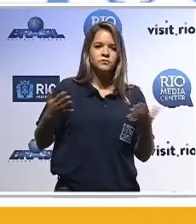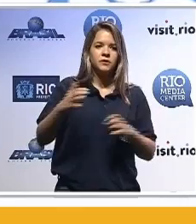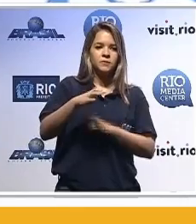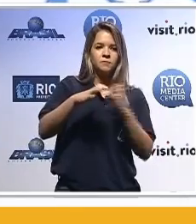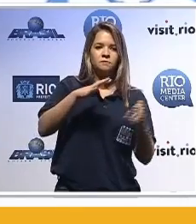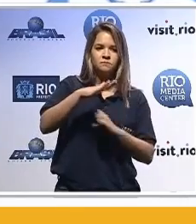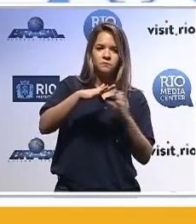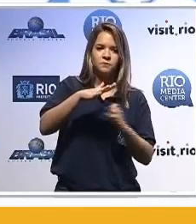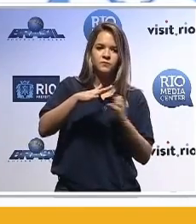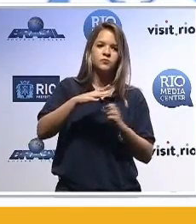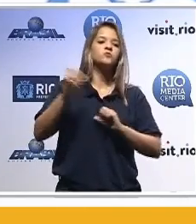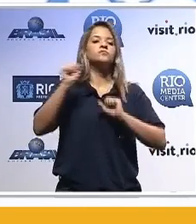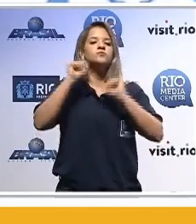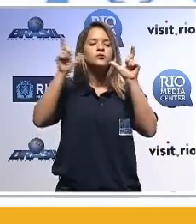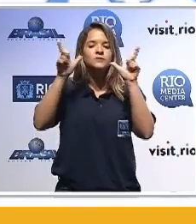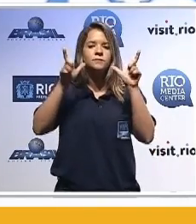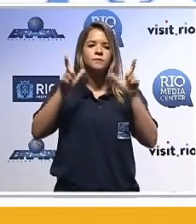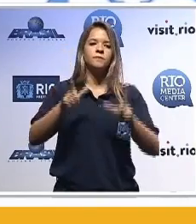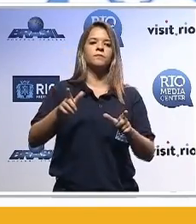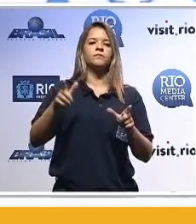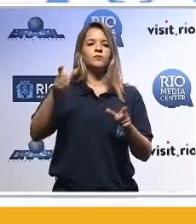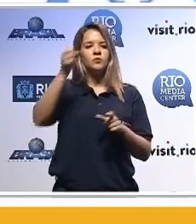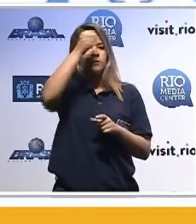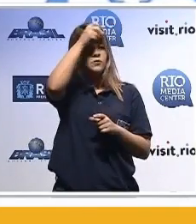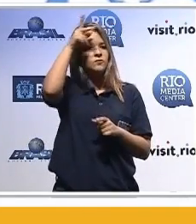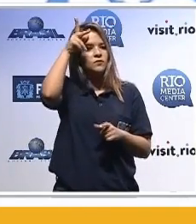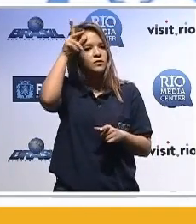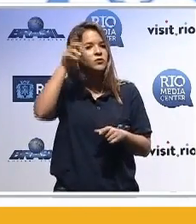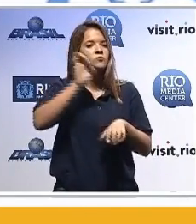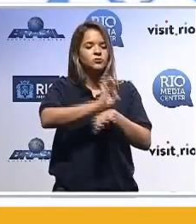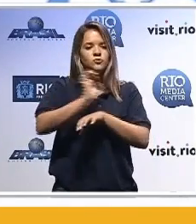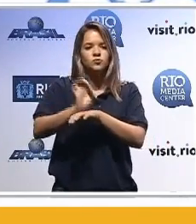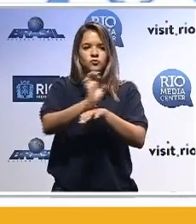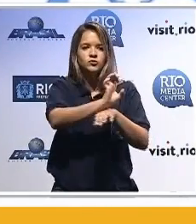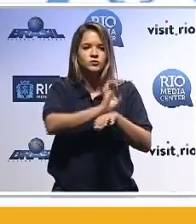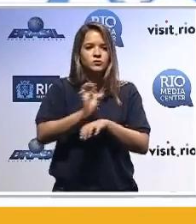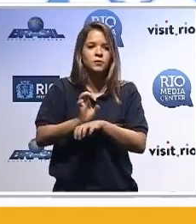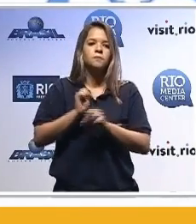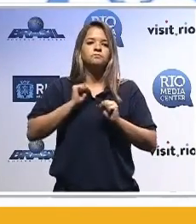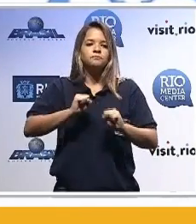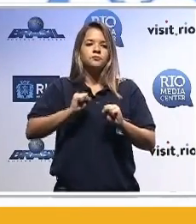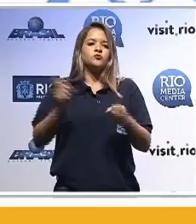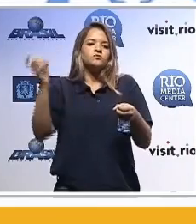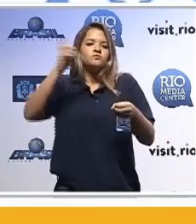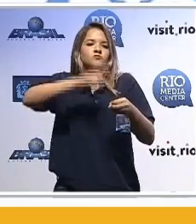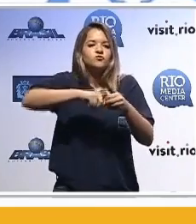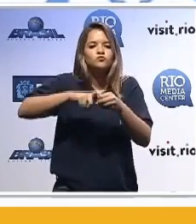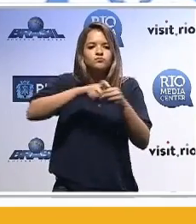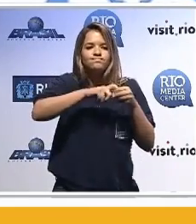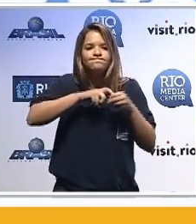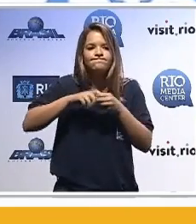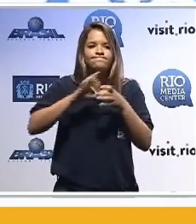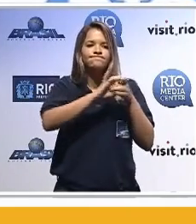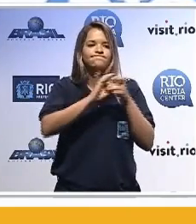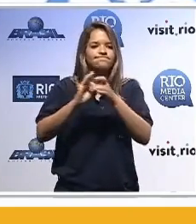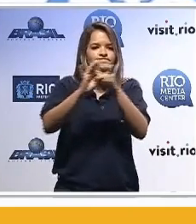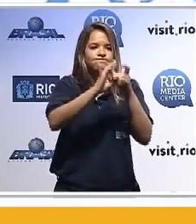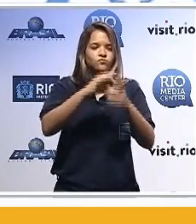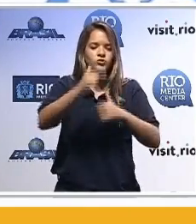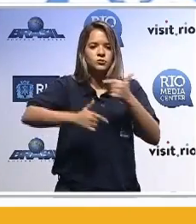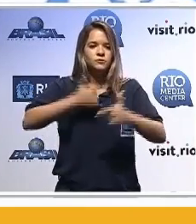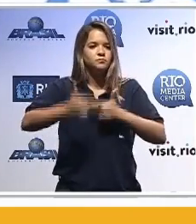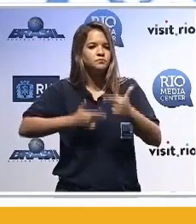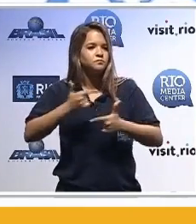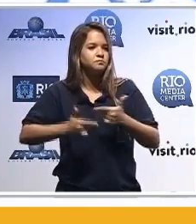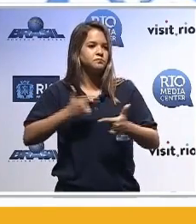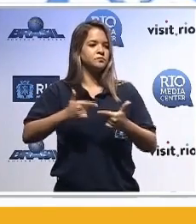E as prefeituras e os municípios, os estados possam todos trabalhar na mesma página, né? Mas certamente a nossa expectativa é